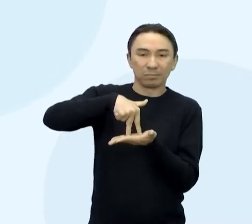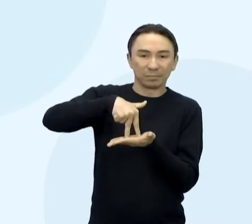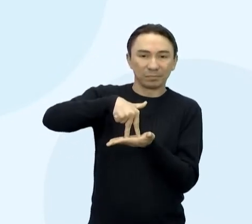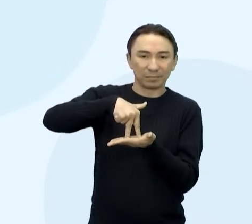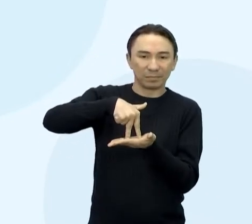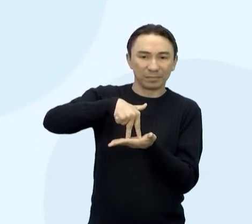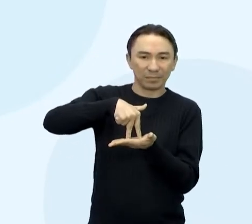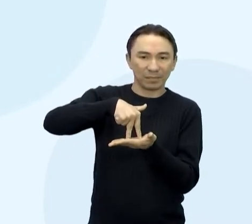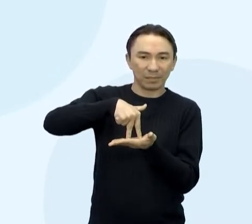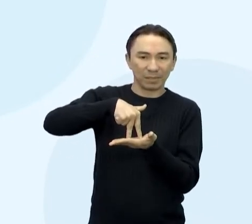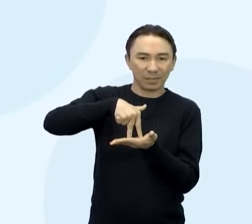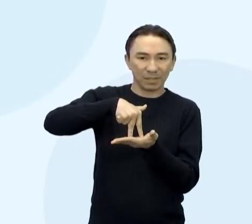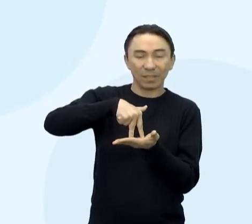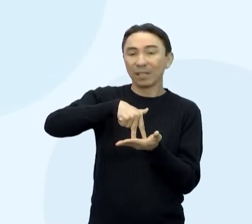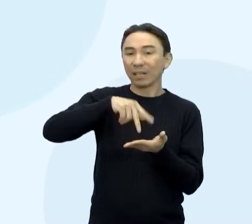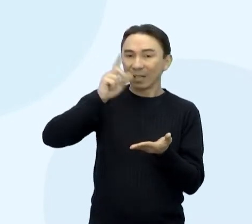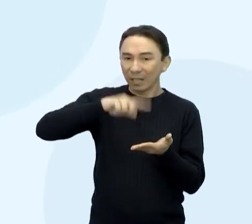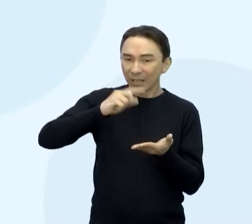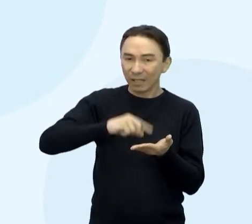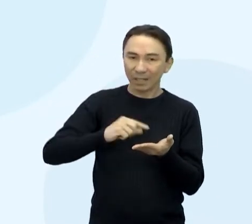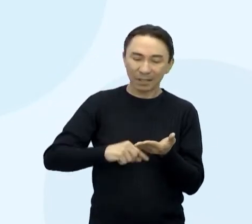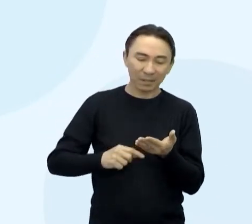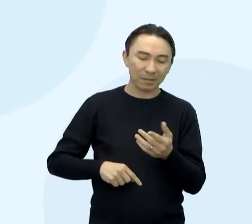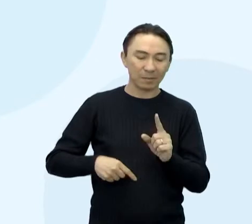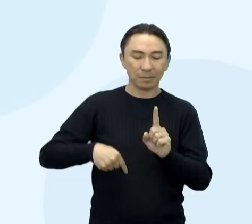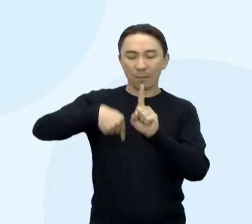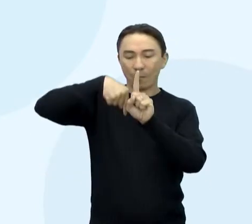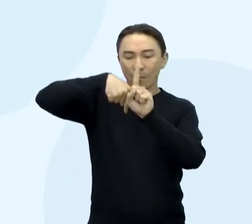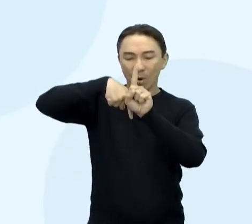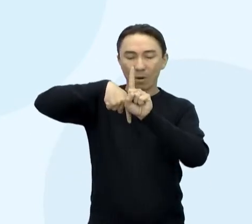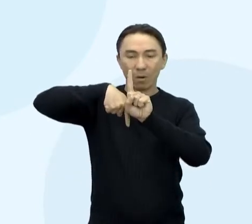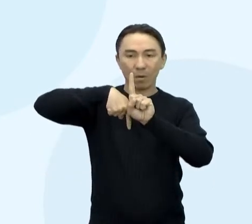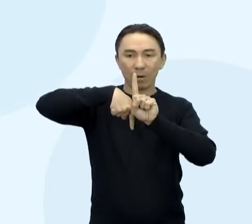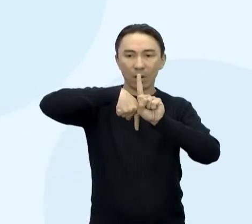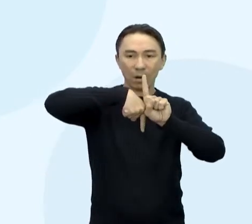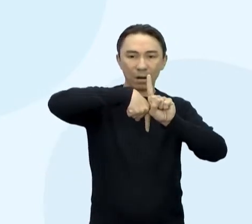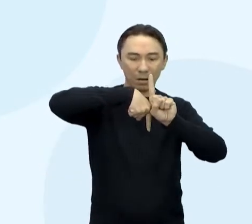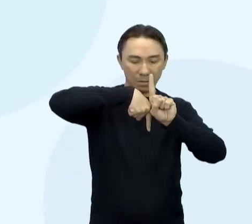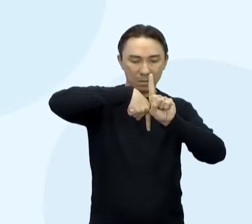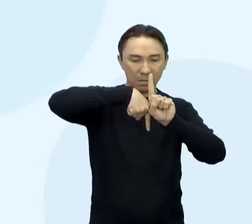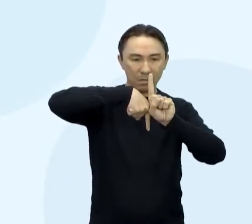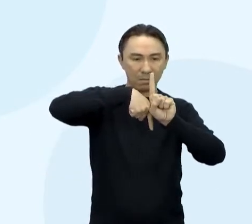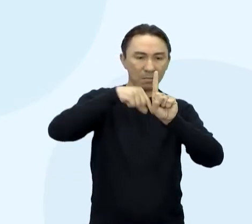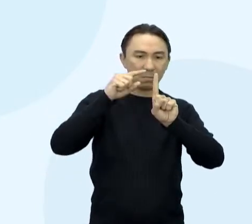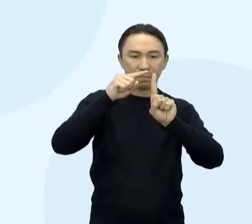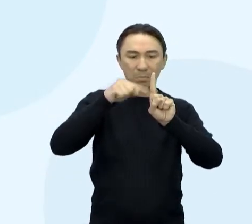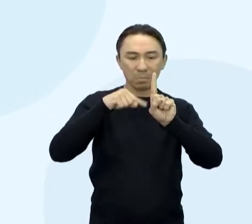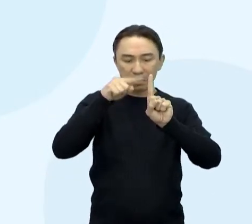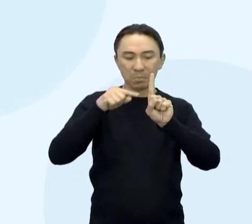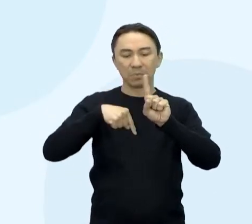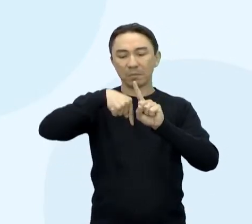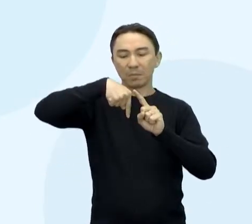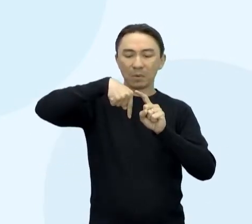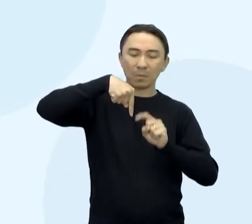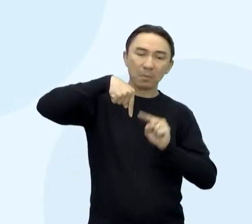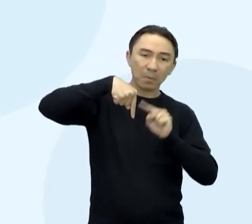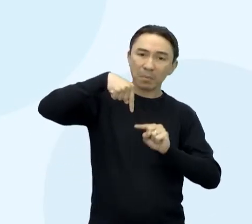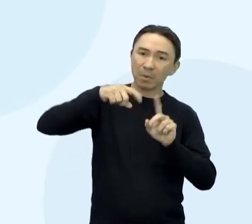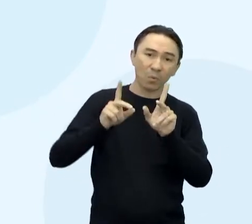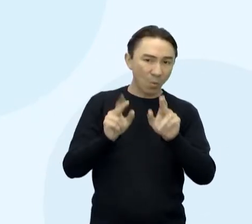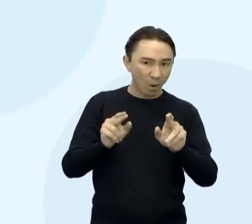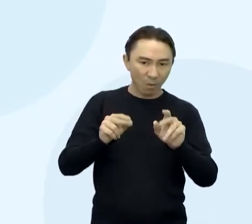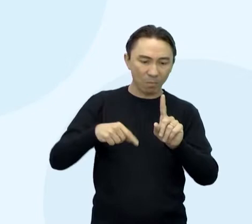mesmo tamanho que esse vetor aqui, que é o peso que eu acabei de falar. Esses vetores, tendo o